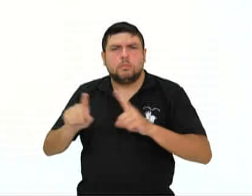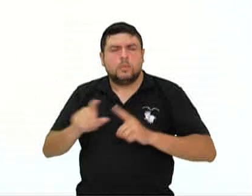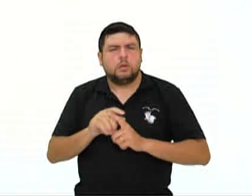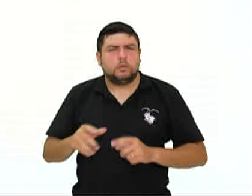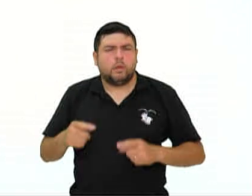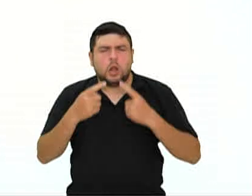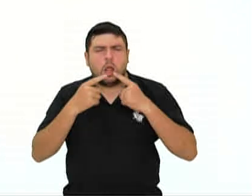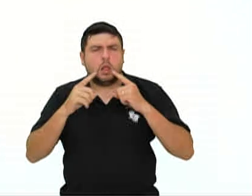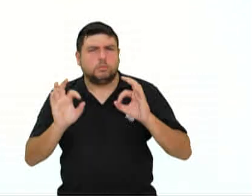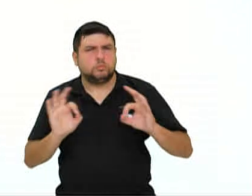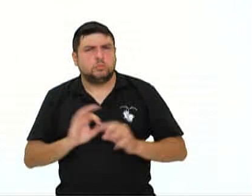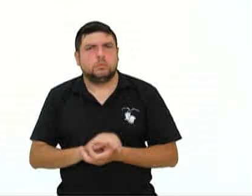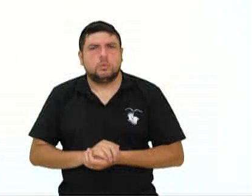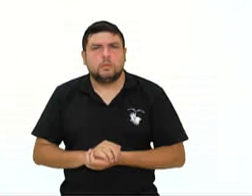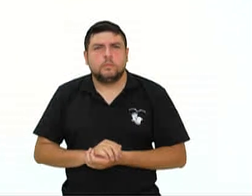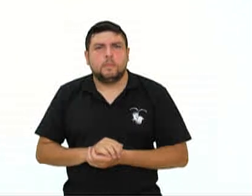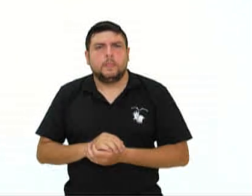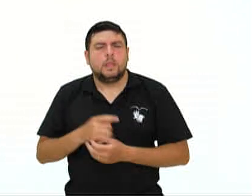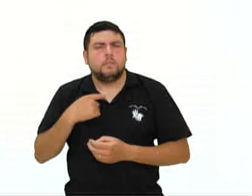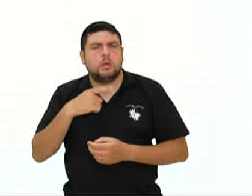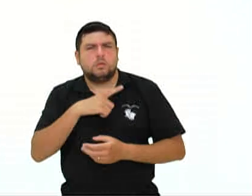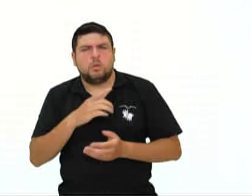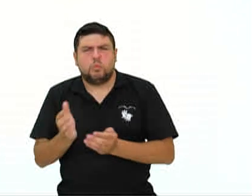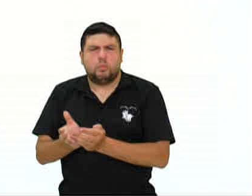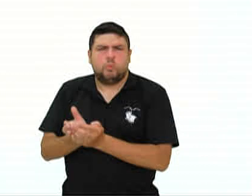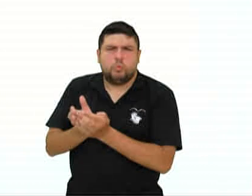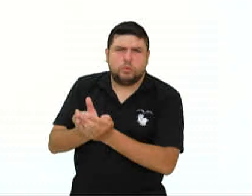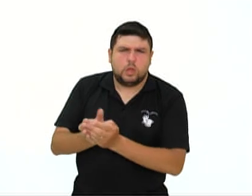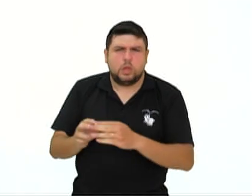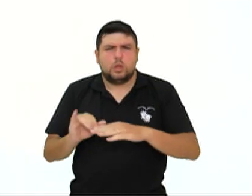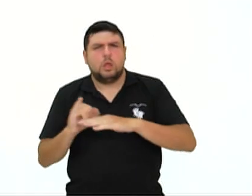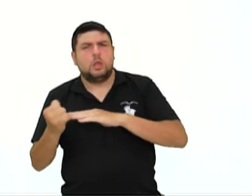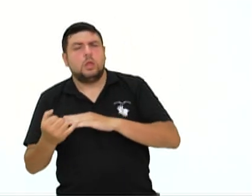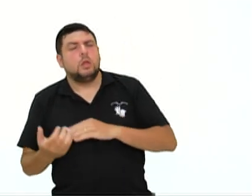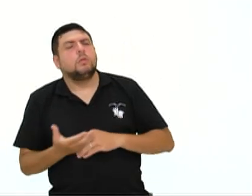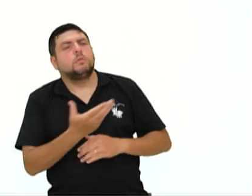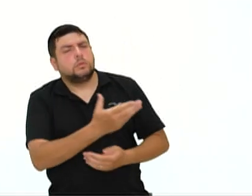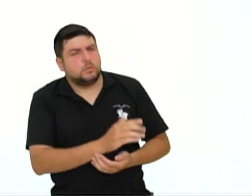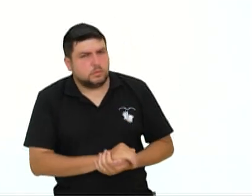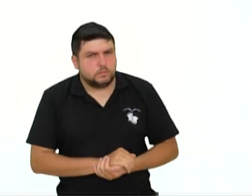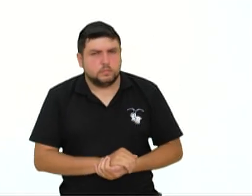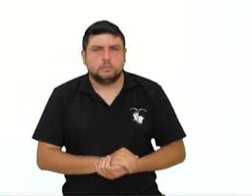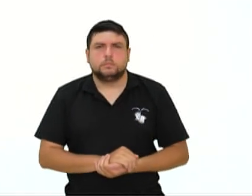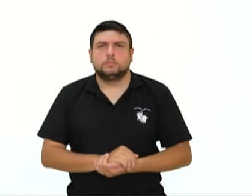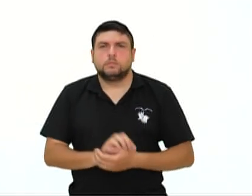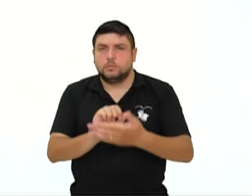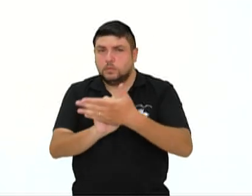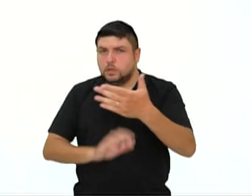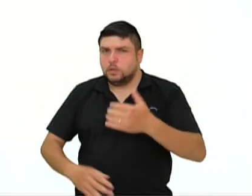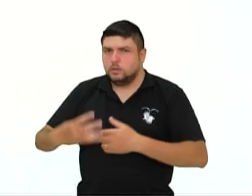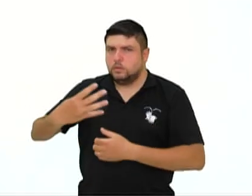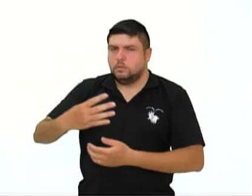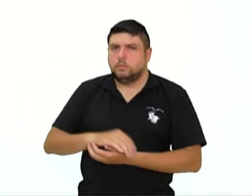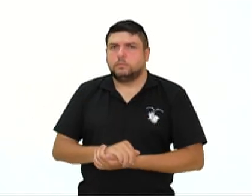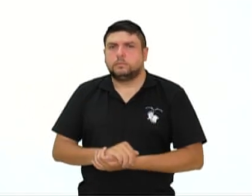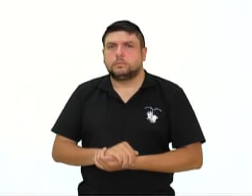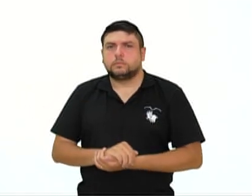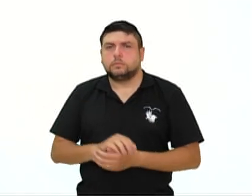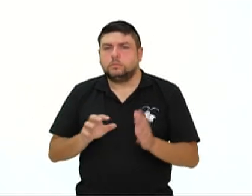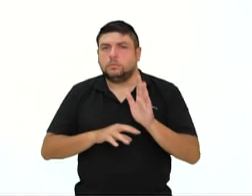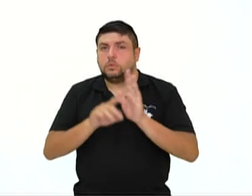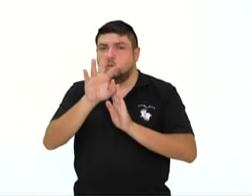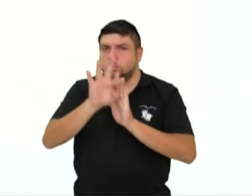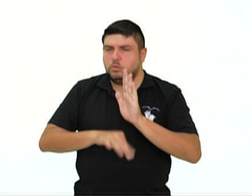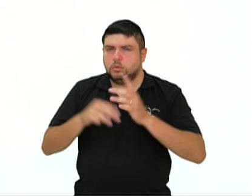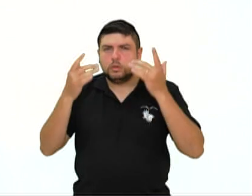queixo. É por isso que possuo uma lancha, uma ilha e você. Atividade 4. No texto teatral, as falas